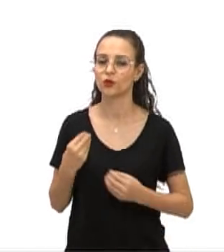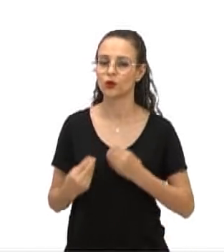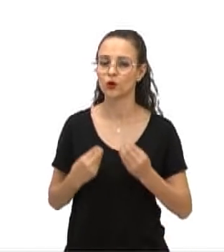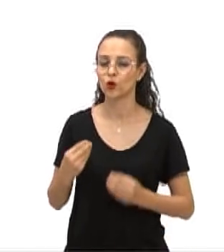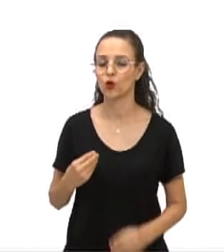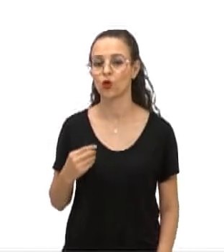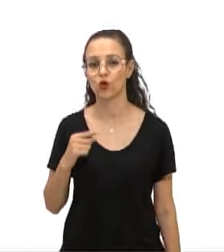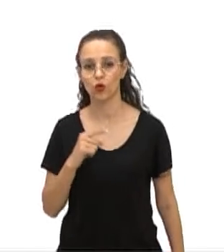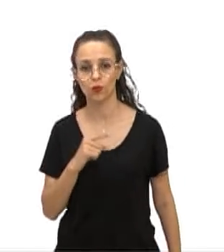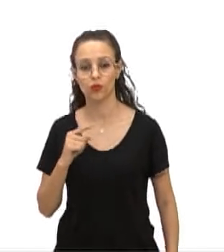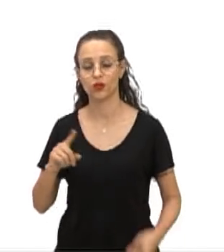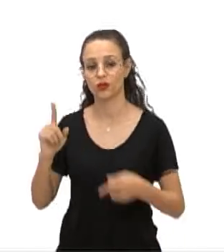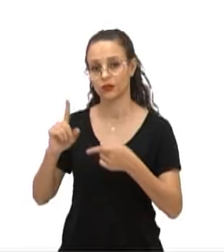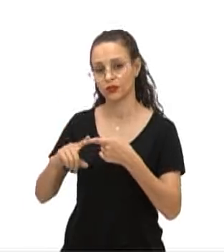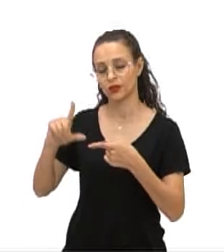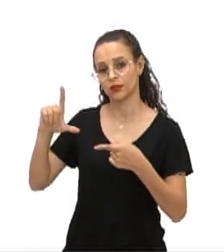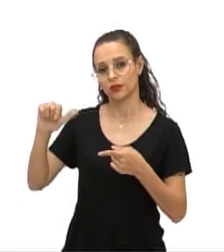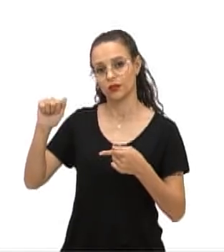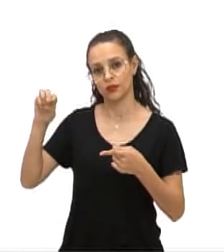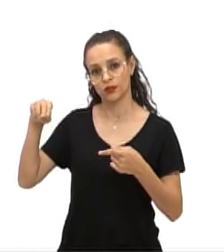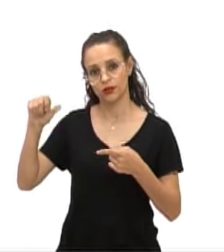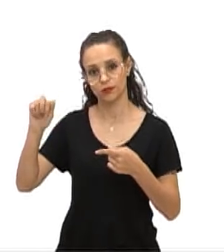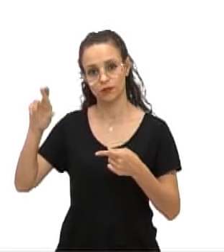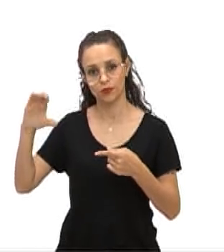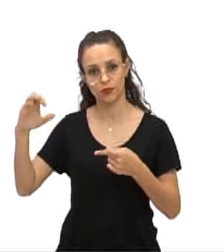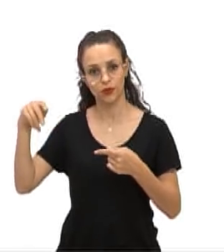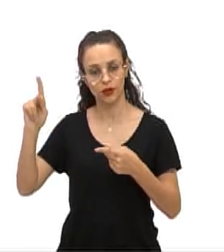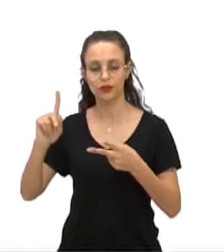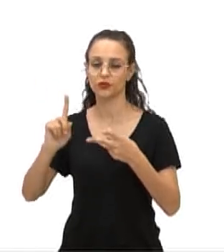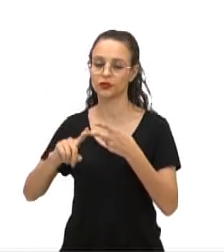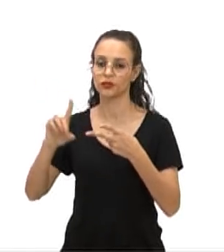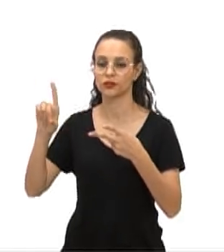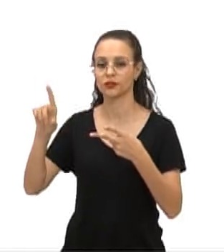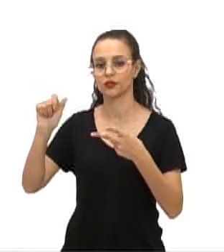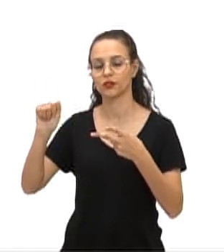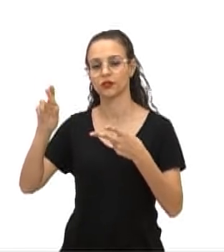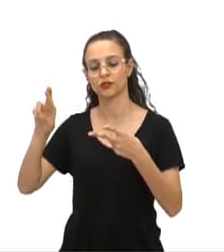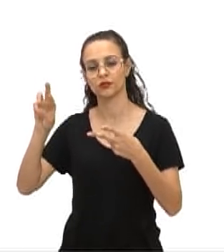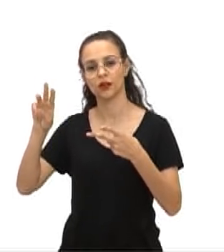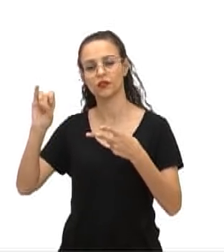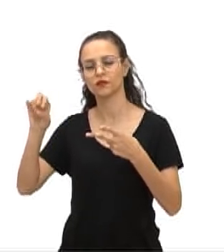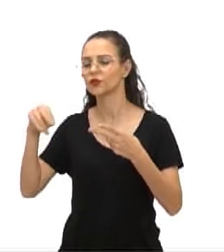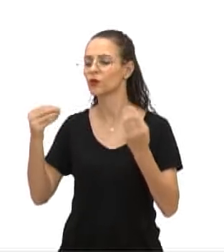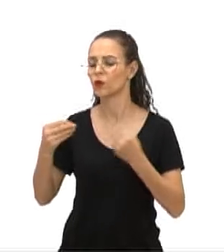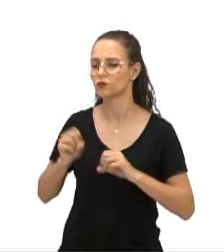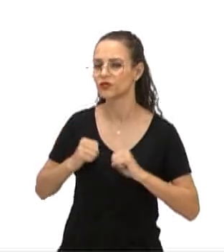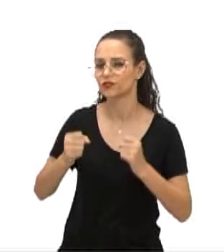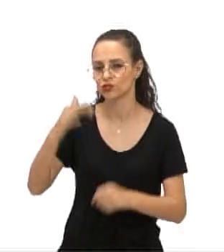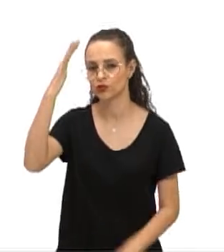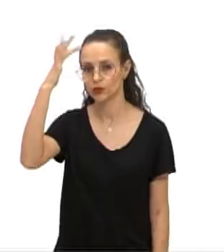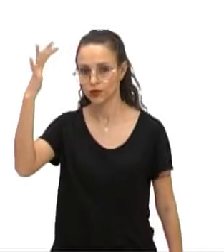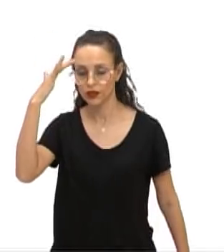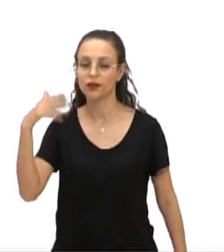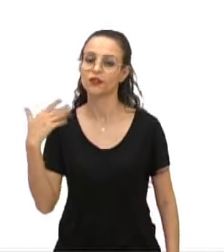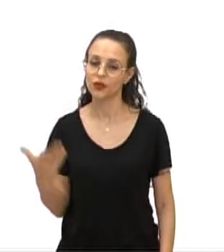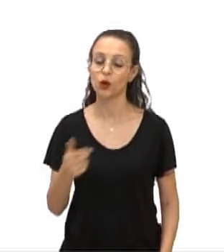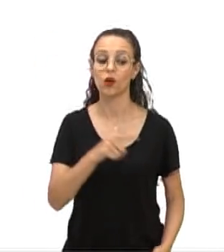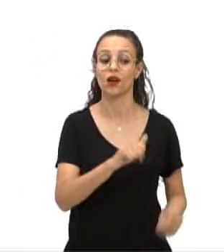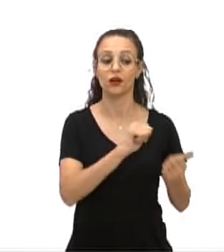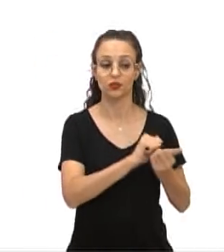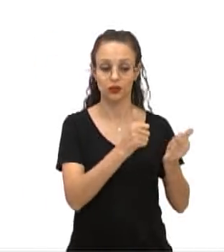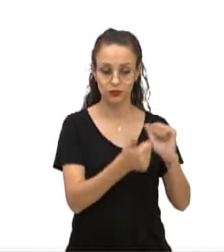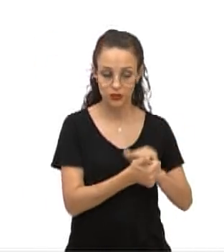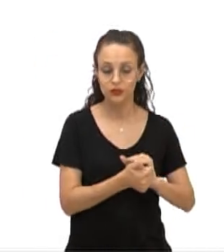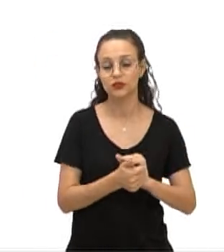e Darwin, respectivamente? Então, respectivamente, a alternativa B. O Lamarck defendia a adaptação, enquanto que o